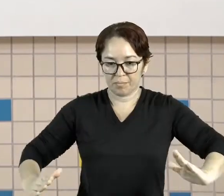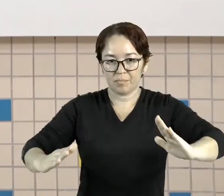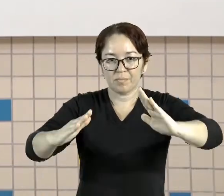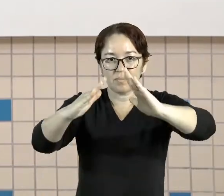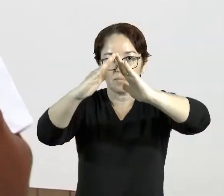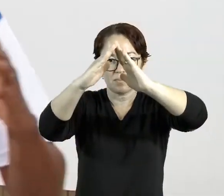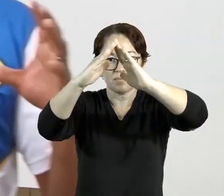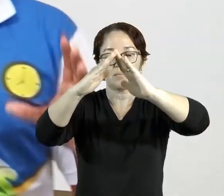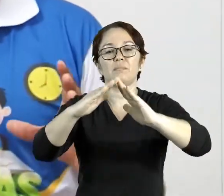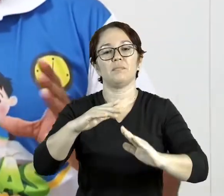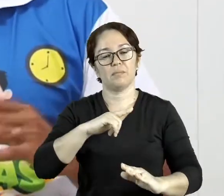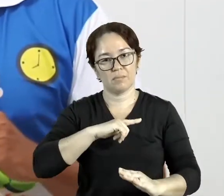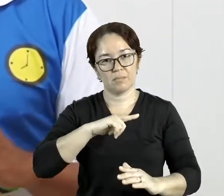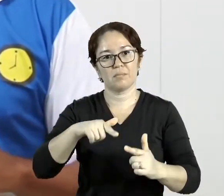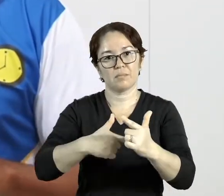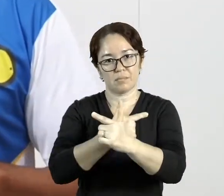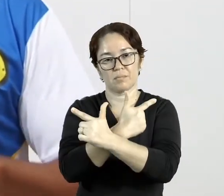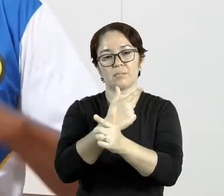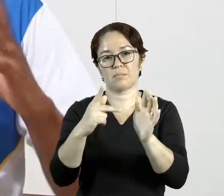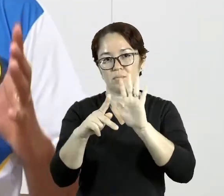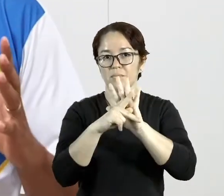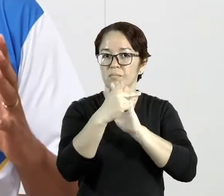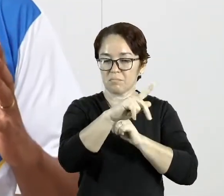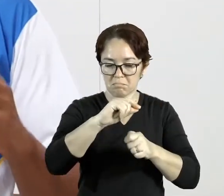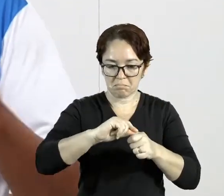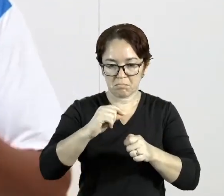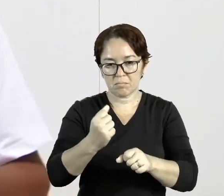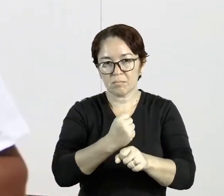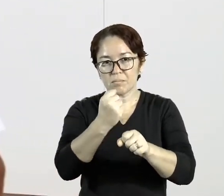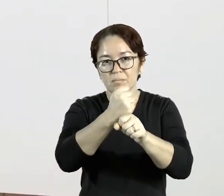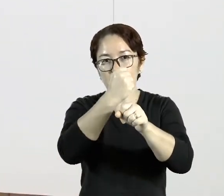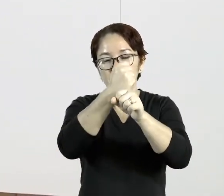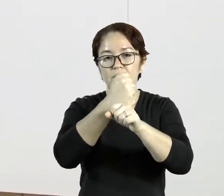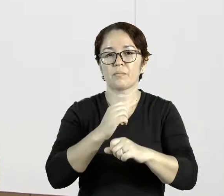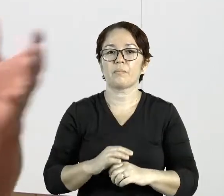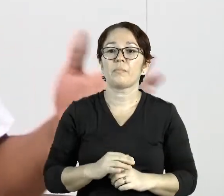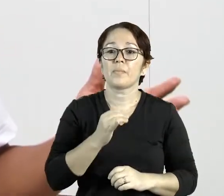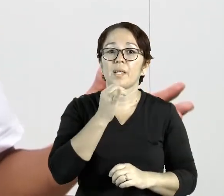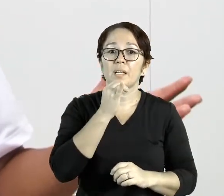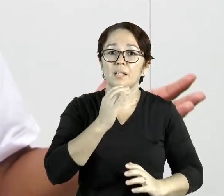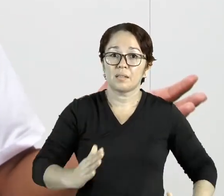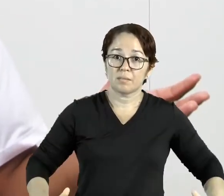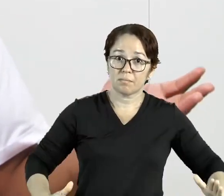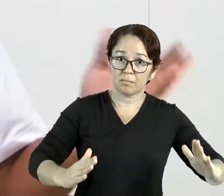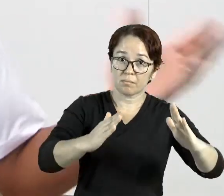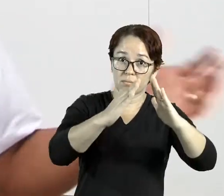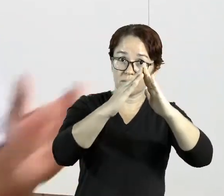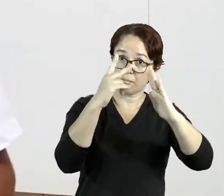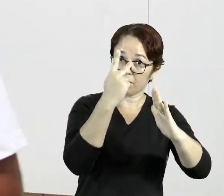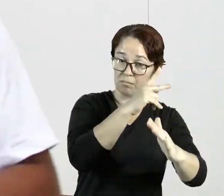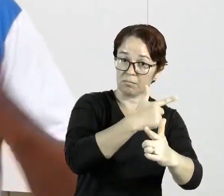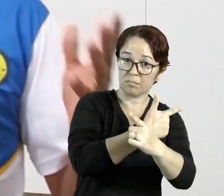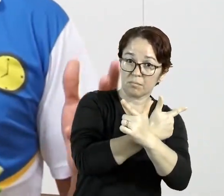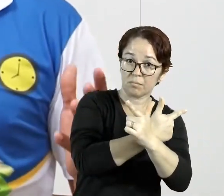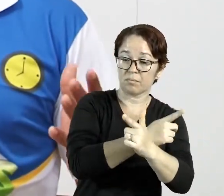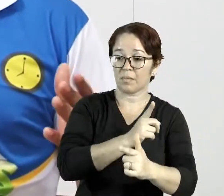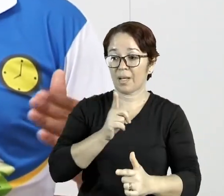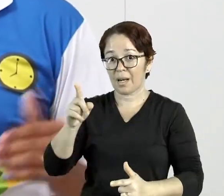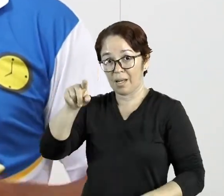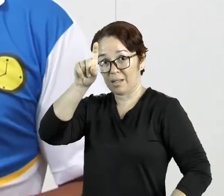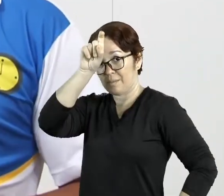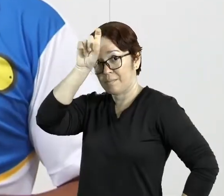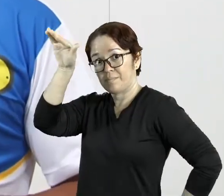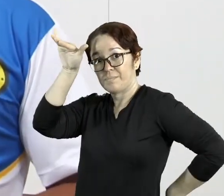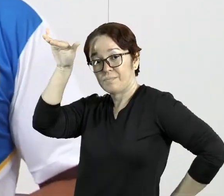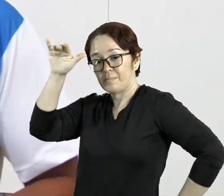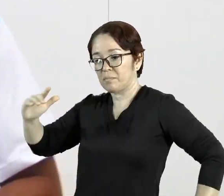maias. Professor, agora qual a diferença de uma pirâmide maia para uma pirâmide egípcia? É simples, a